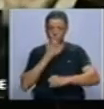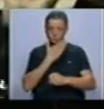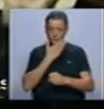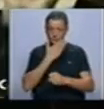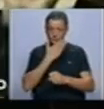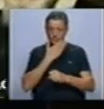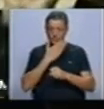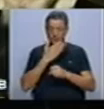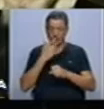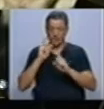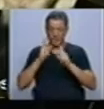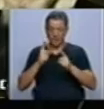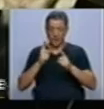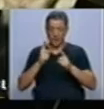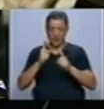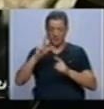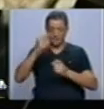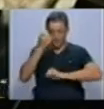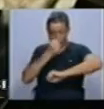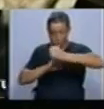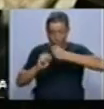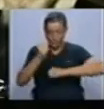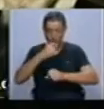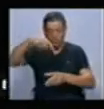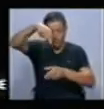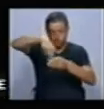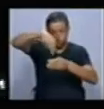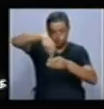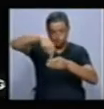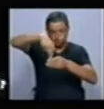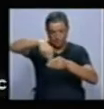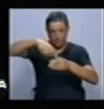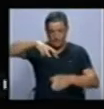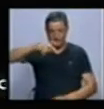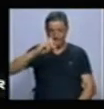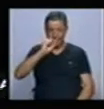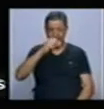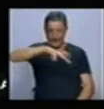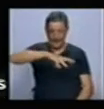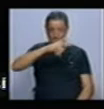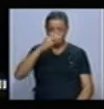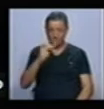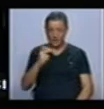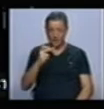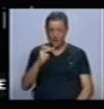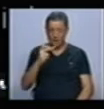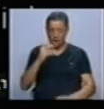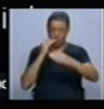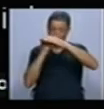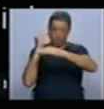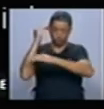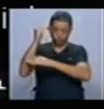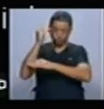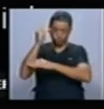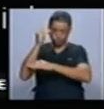superfície, que também dão origem também a movimentos no seu interior. Aquele magma todo começa quase que a chegar à superfície